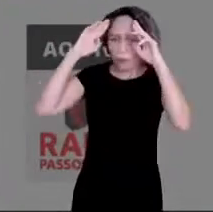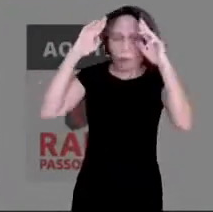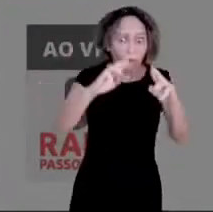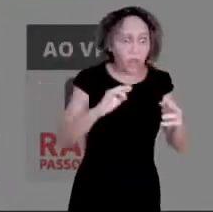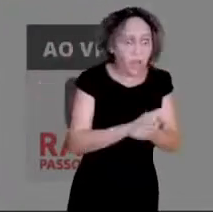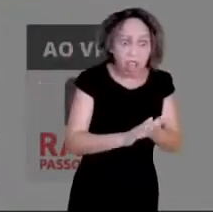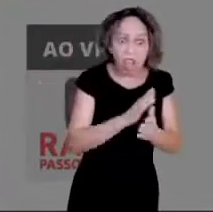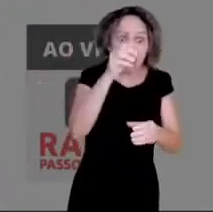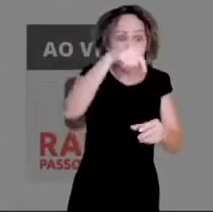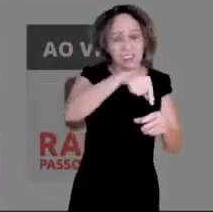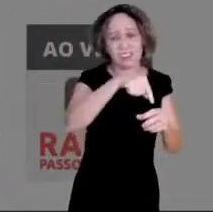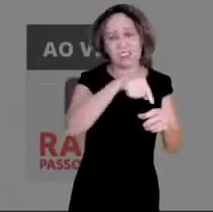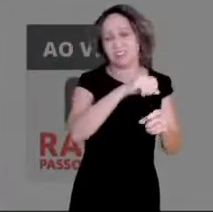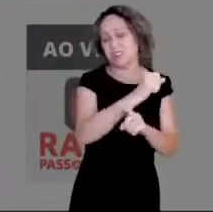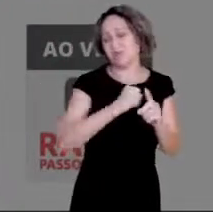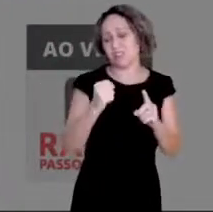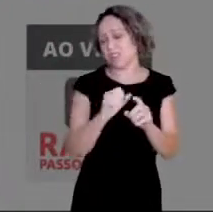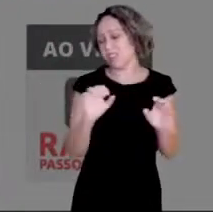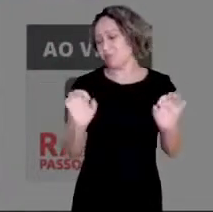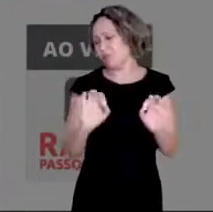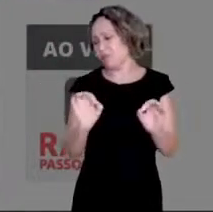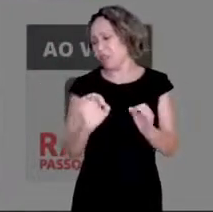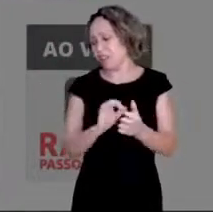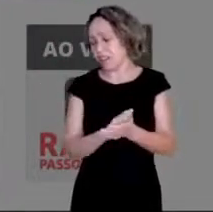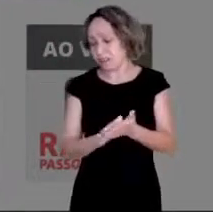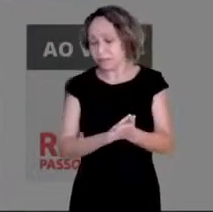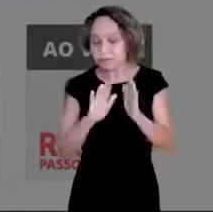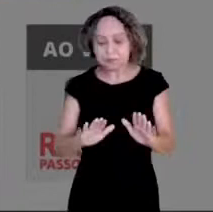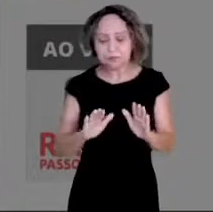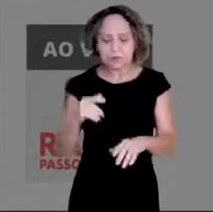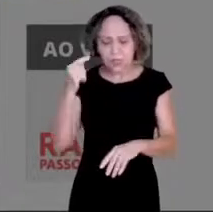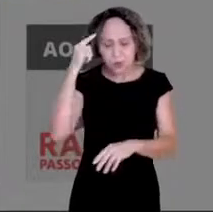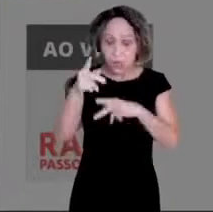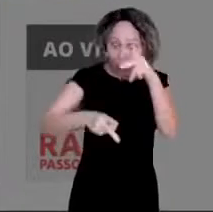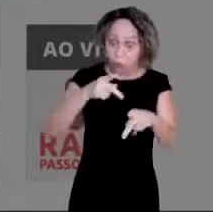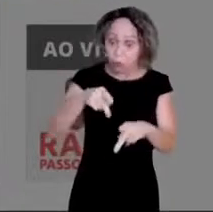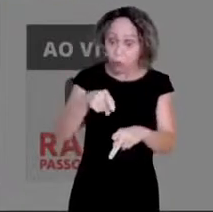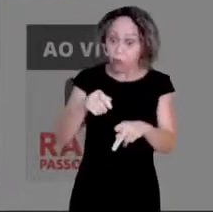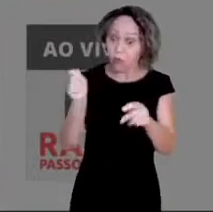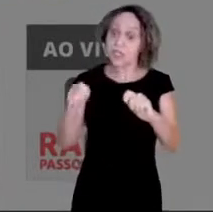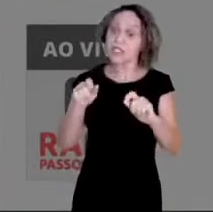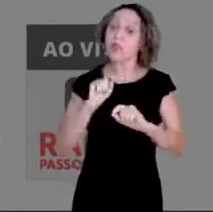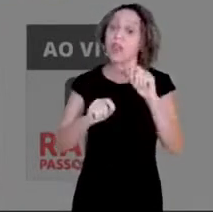dezembro. Ah, então é 2 meses mais nova do que eu.